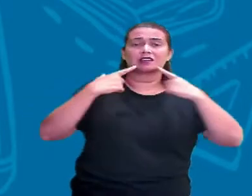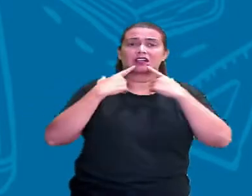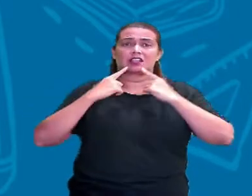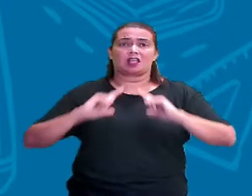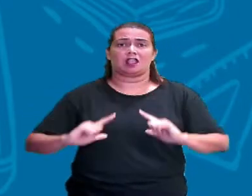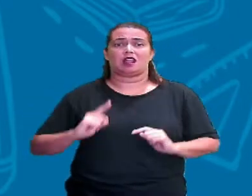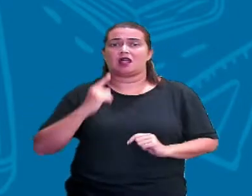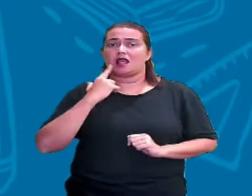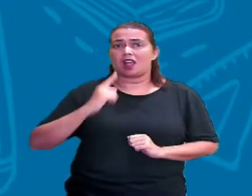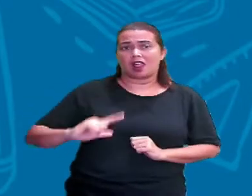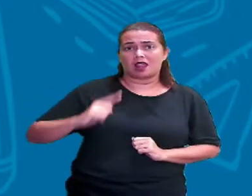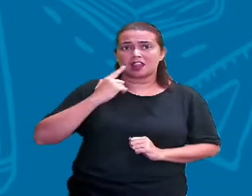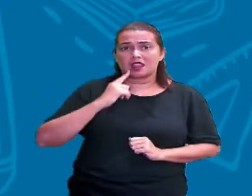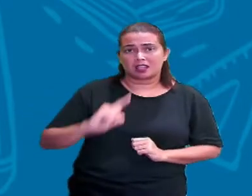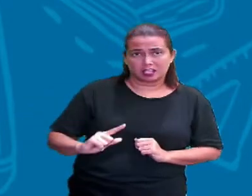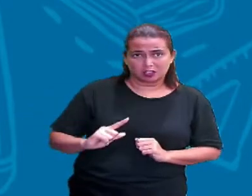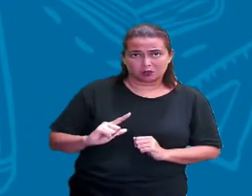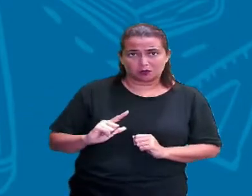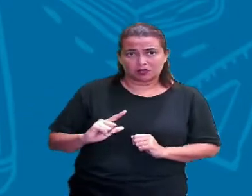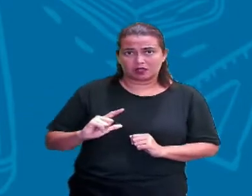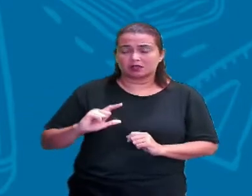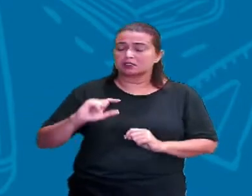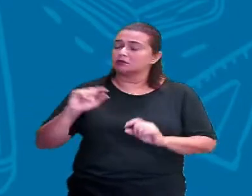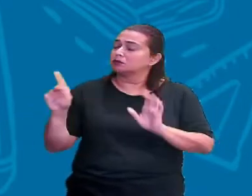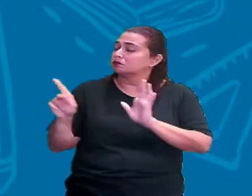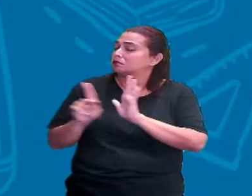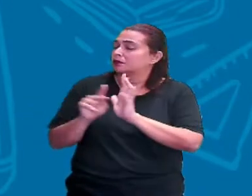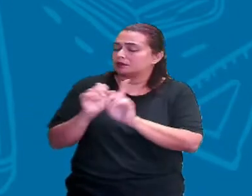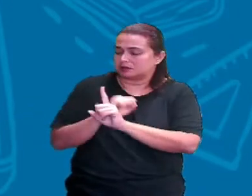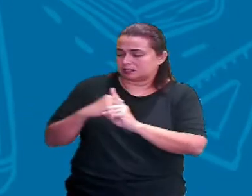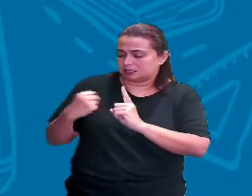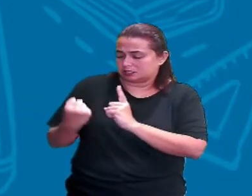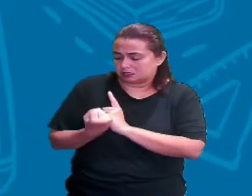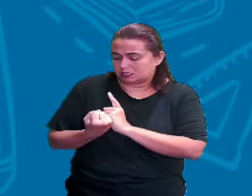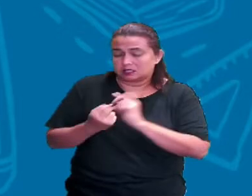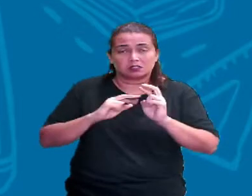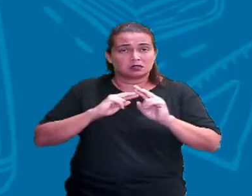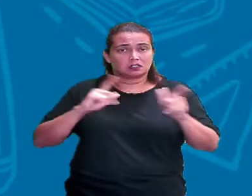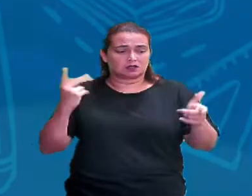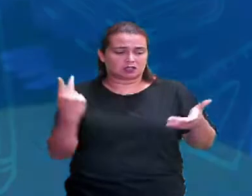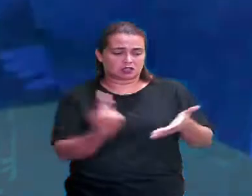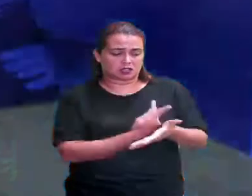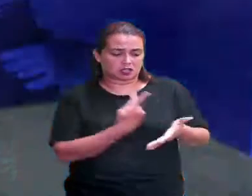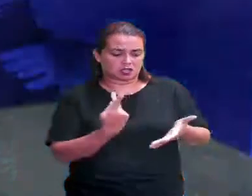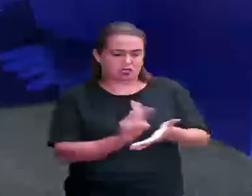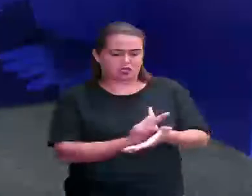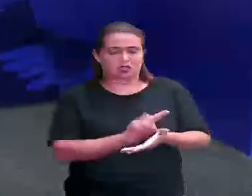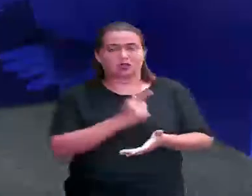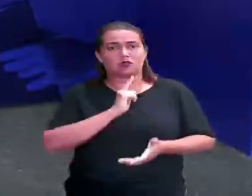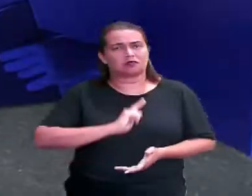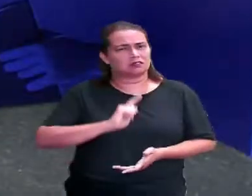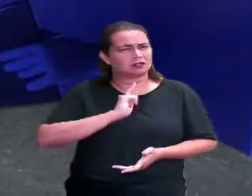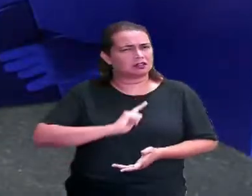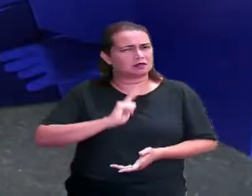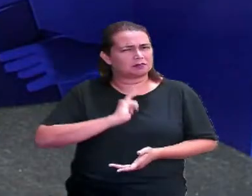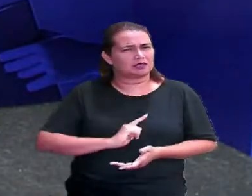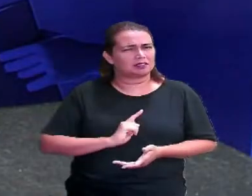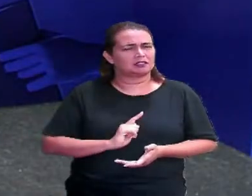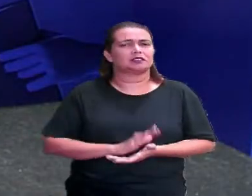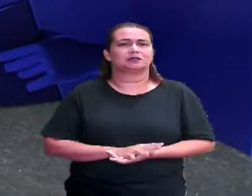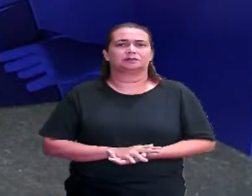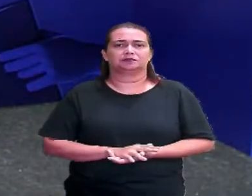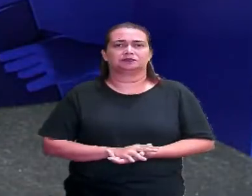e não como erro gramatical. Então, é muito comum, né, as pessoas atribuírem, né, um